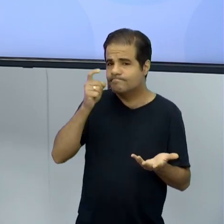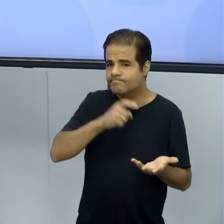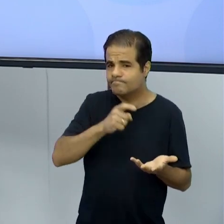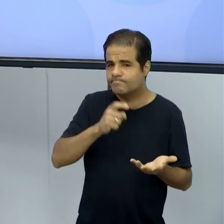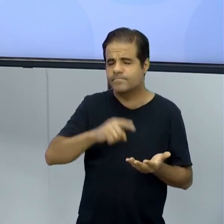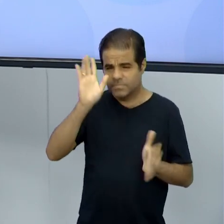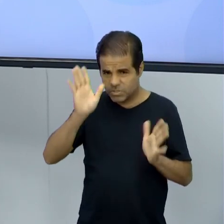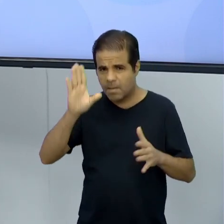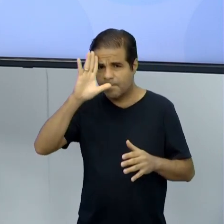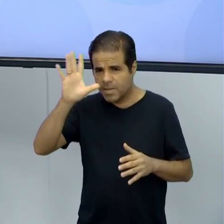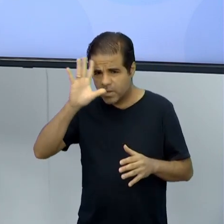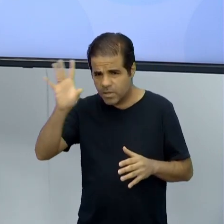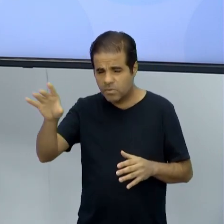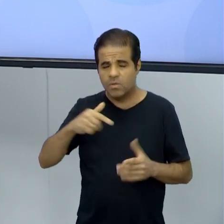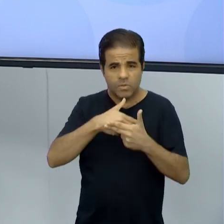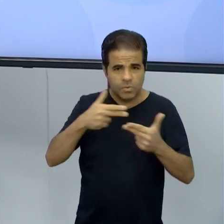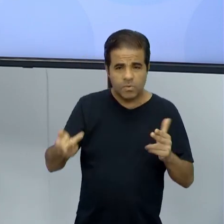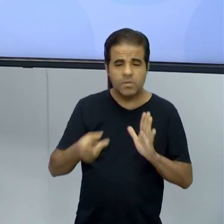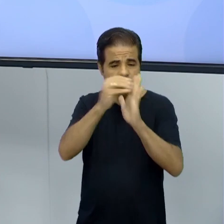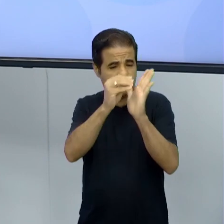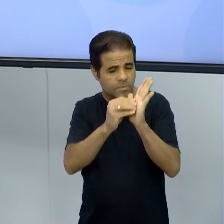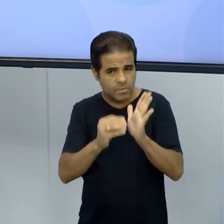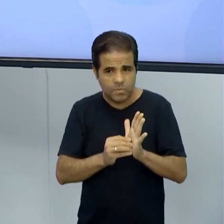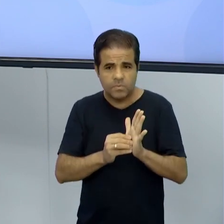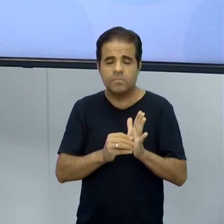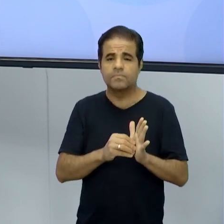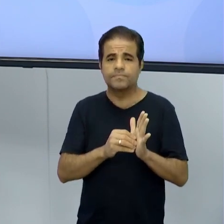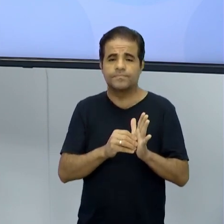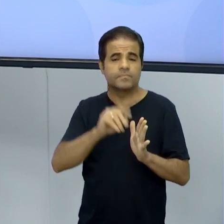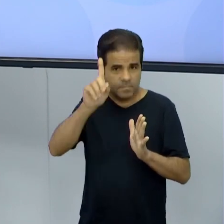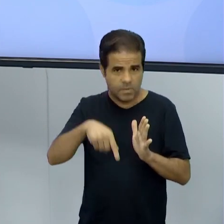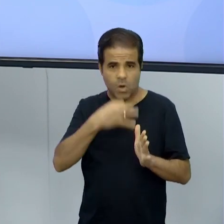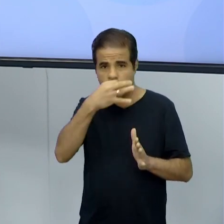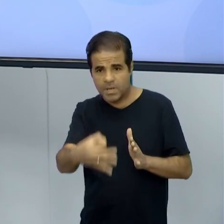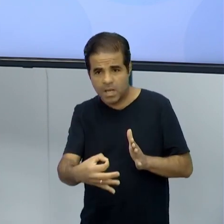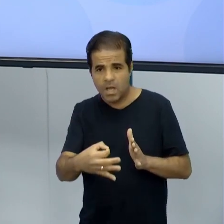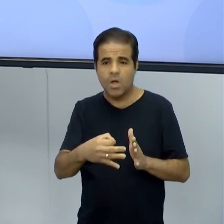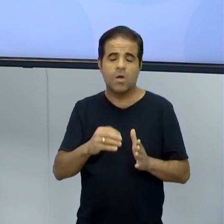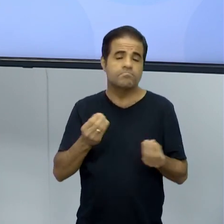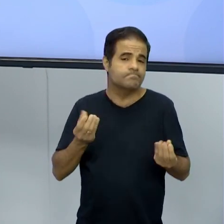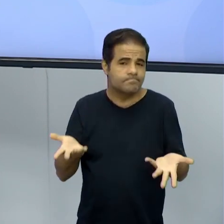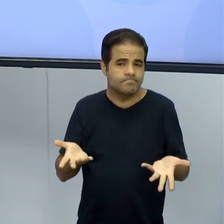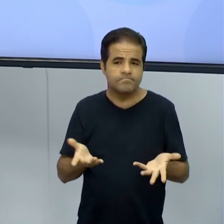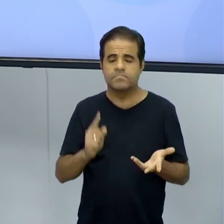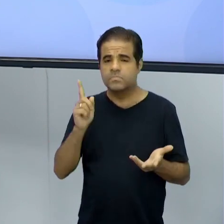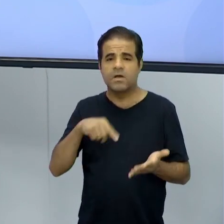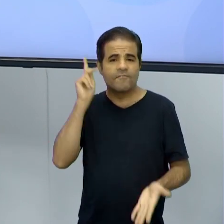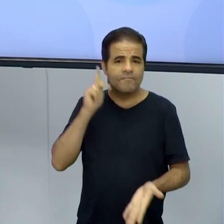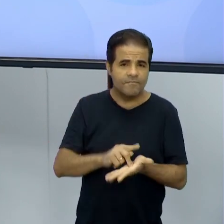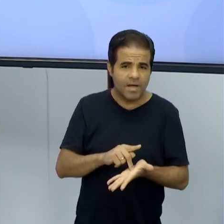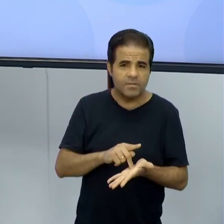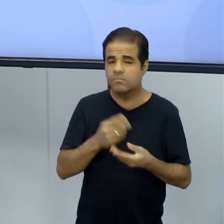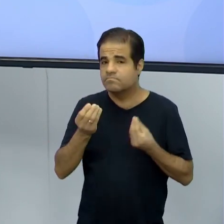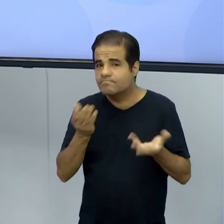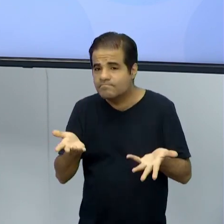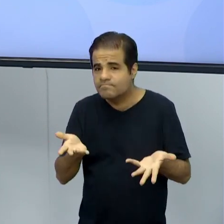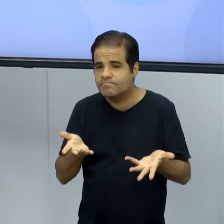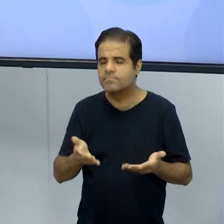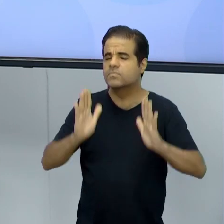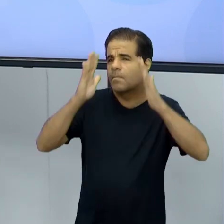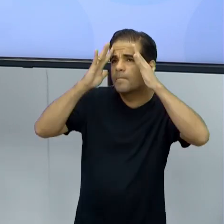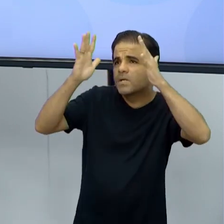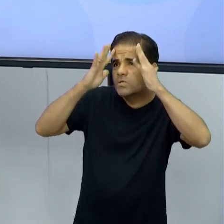Você pensou nisso? Se as coisas que você está postando é opinião ou é fato? Você já